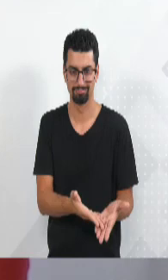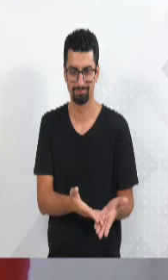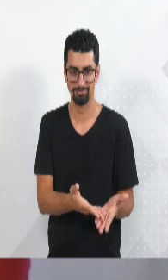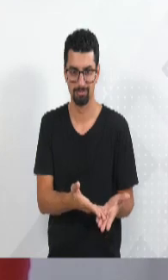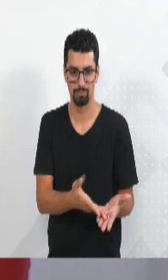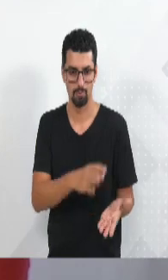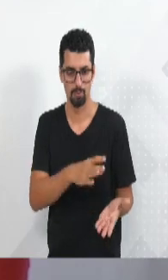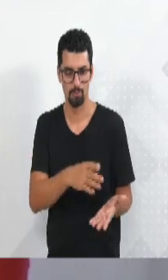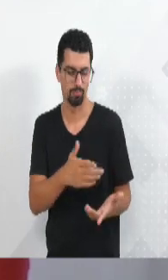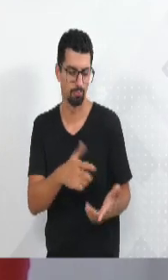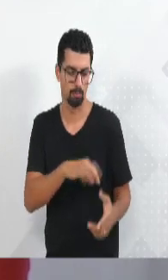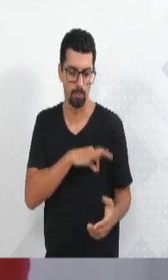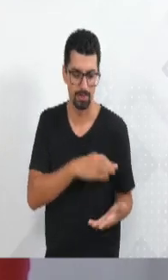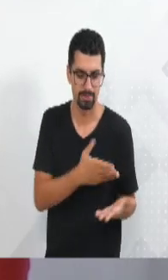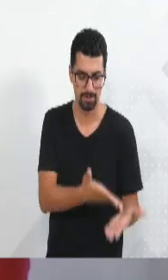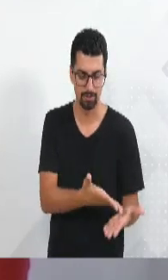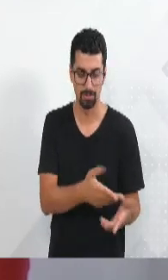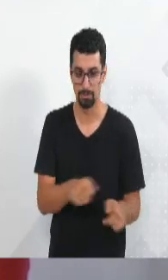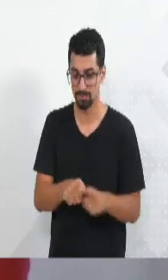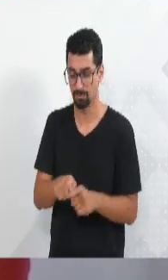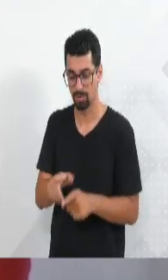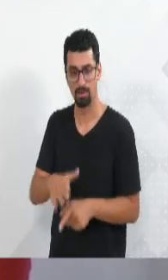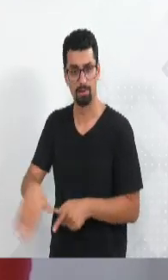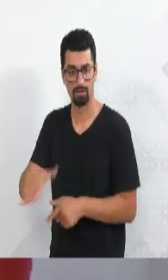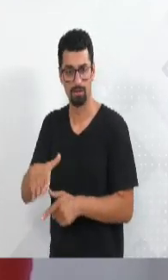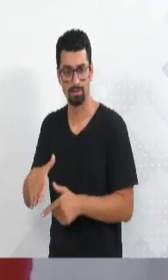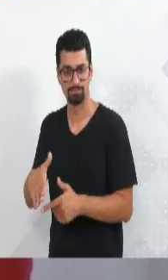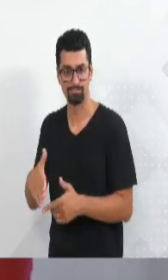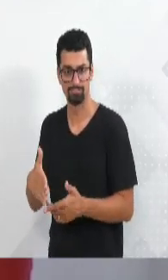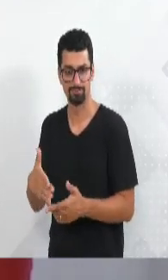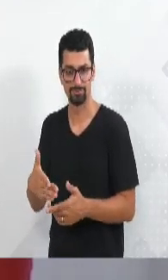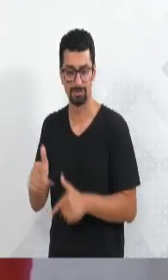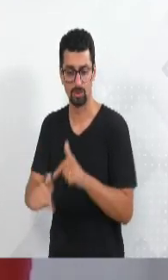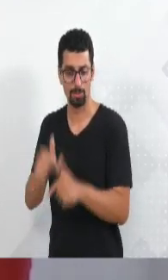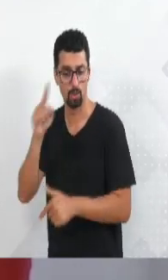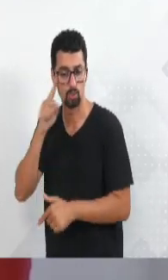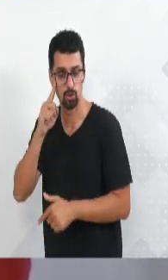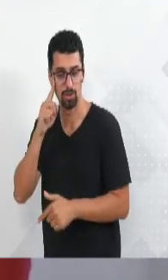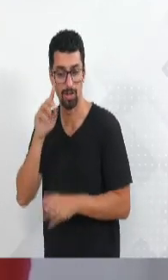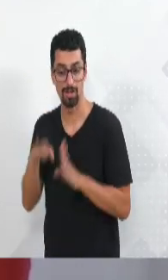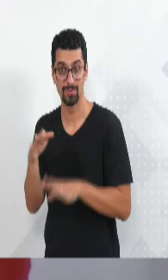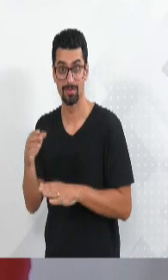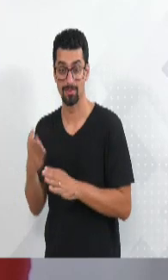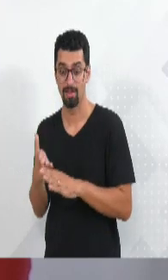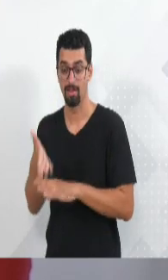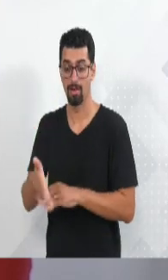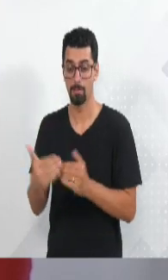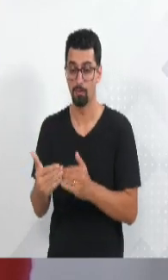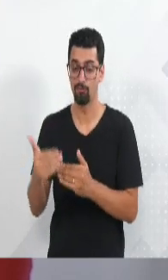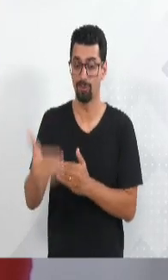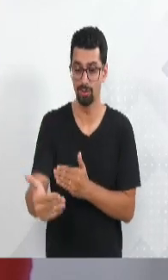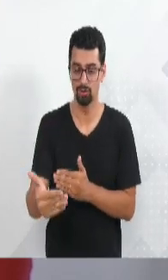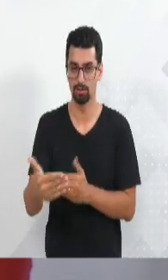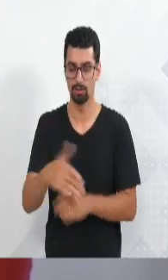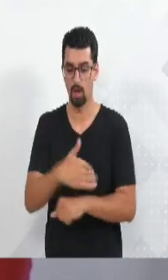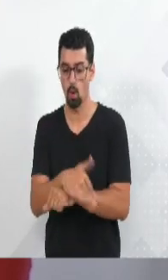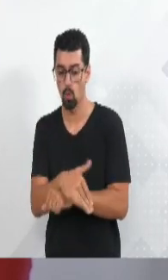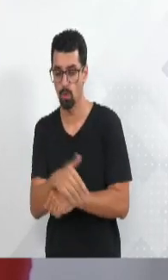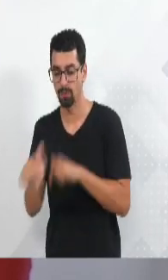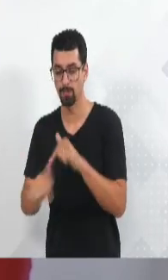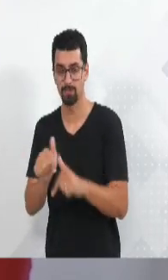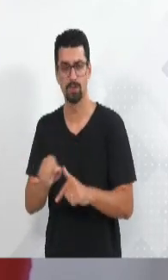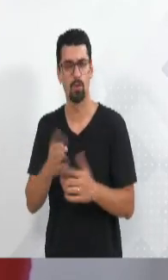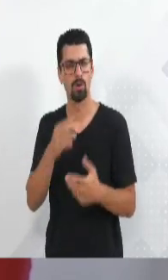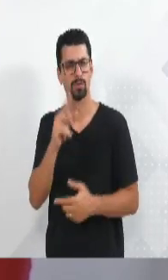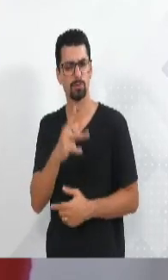problemas de família com vários problemas Então eu imagino Qual é a condição muitas vezes que o Senhor tem que ir para o Fronte e o espírito